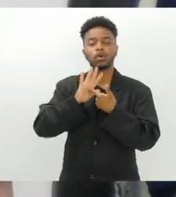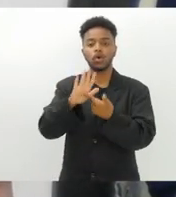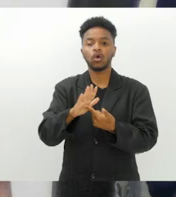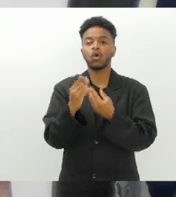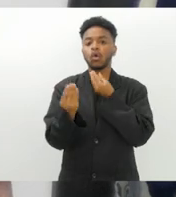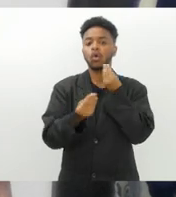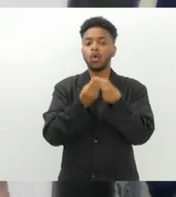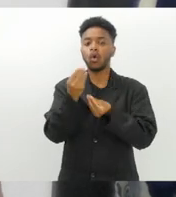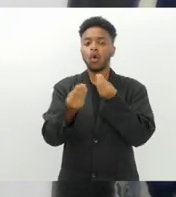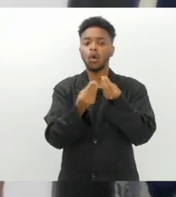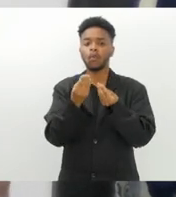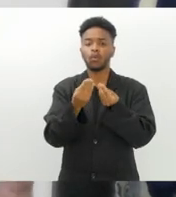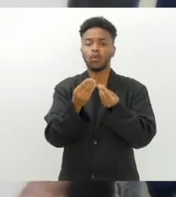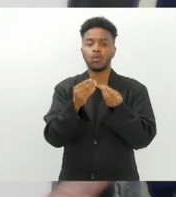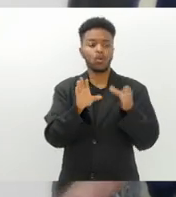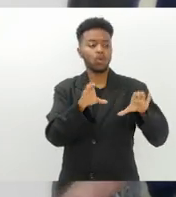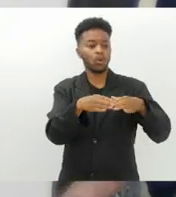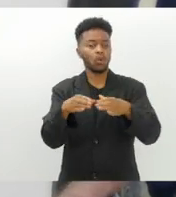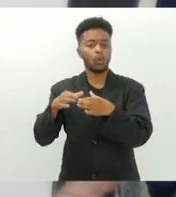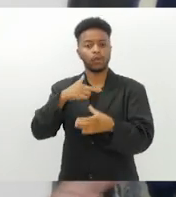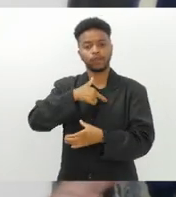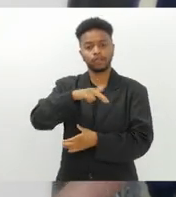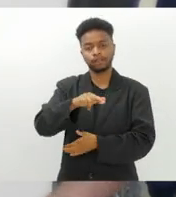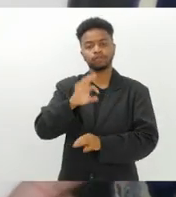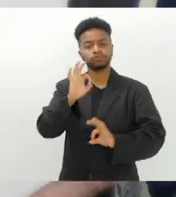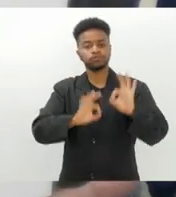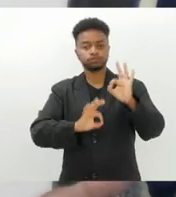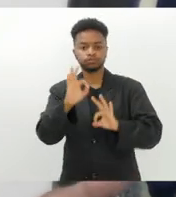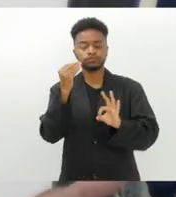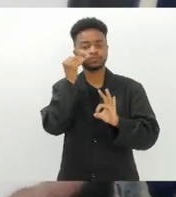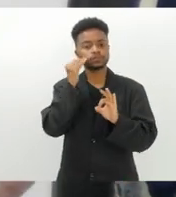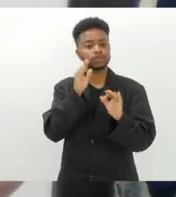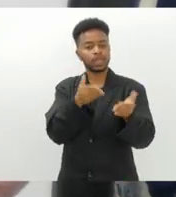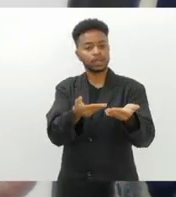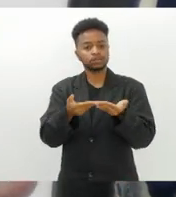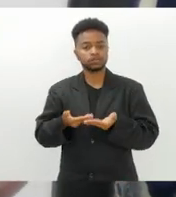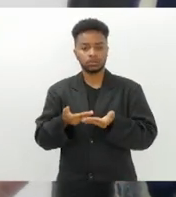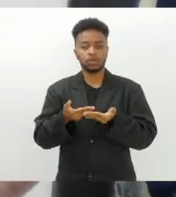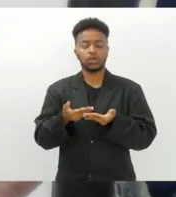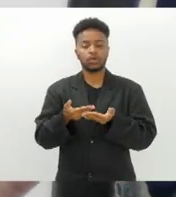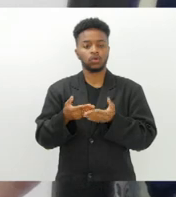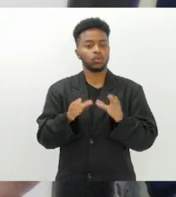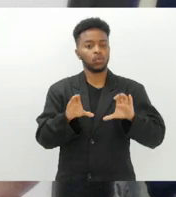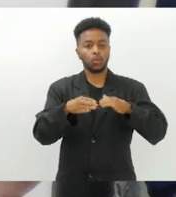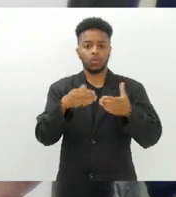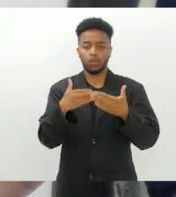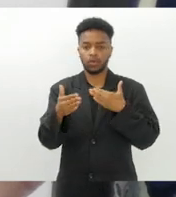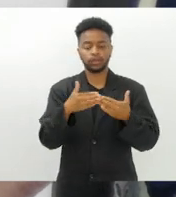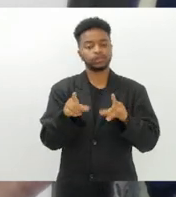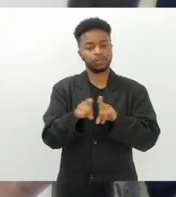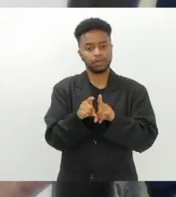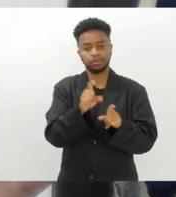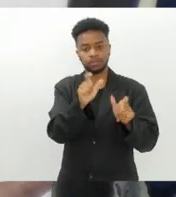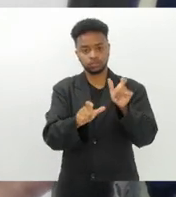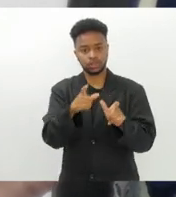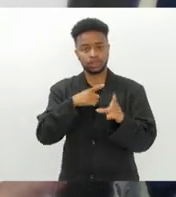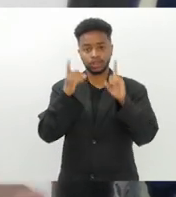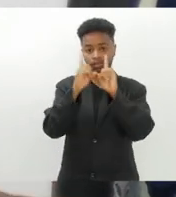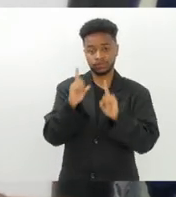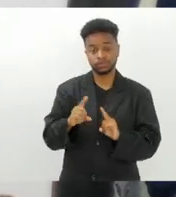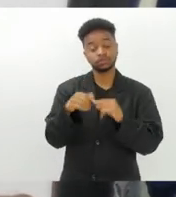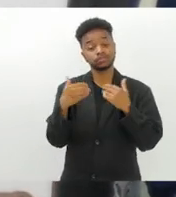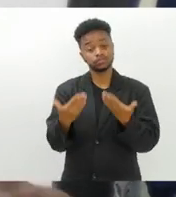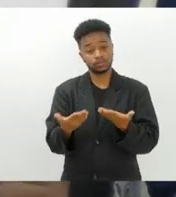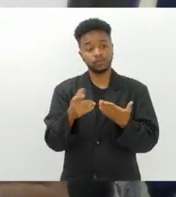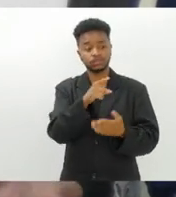se organizando para receber todos os tipos de públicos, incluindo os portadores de alguma deficiência? Essa provocação,